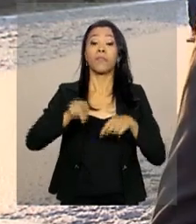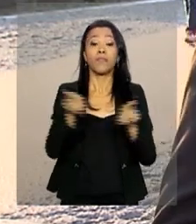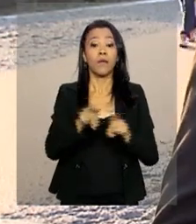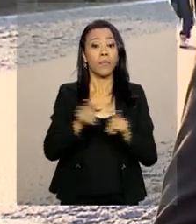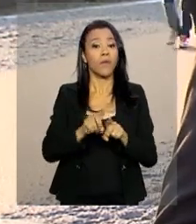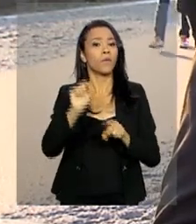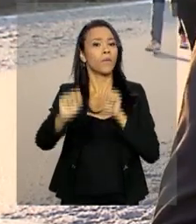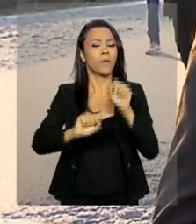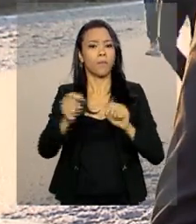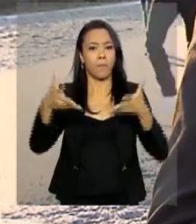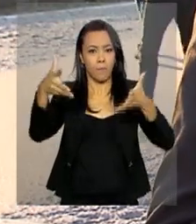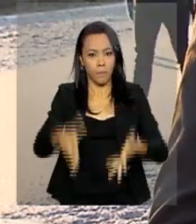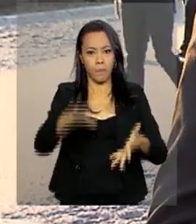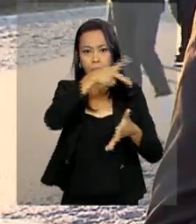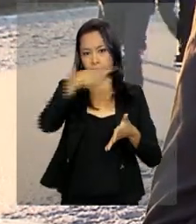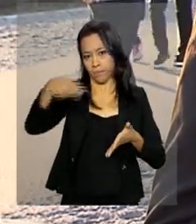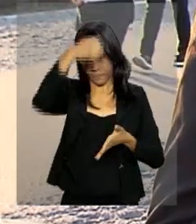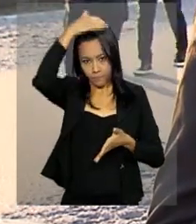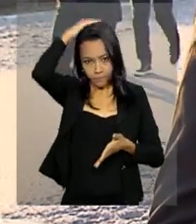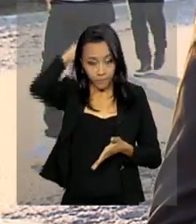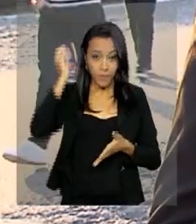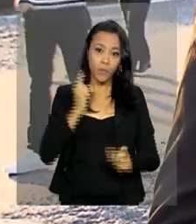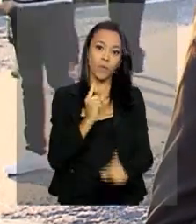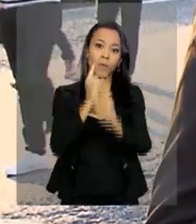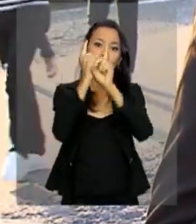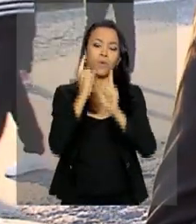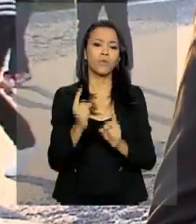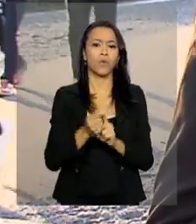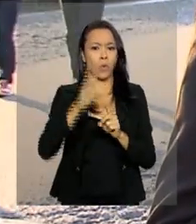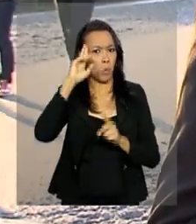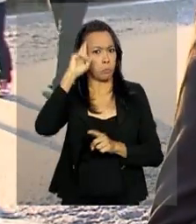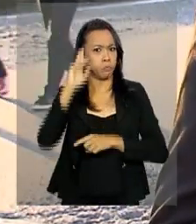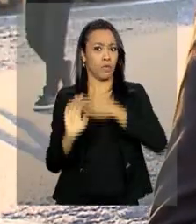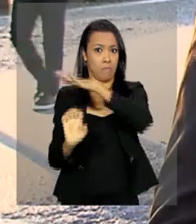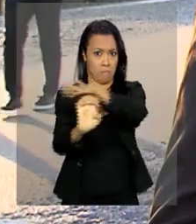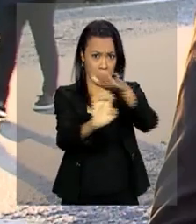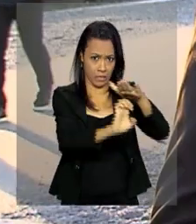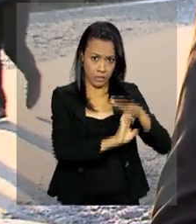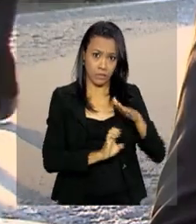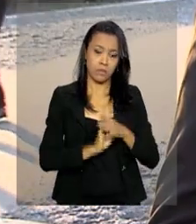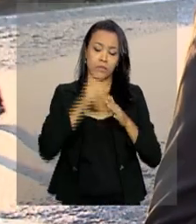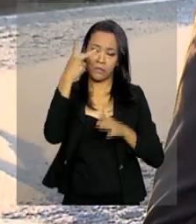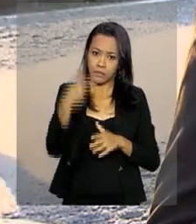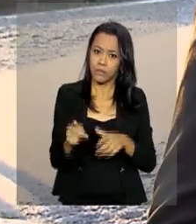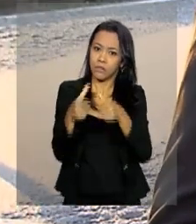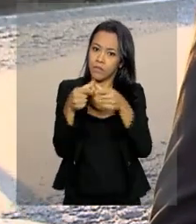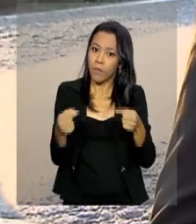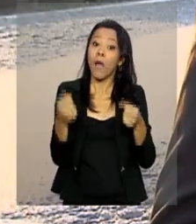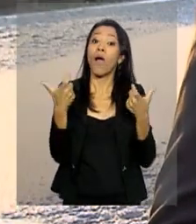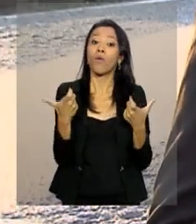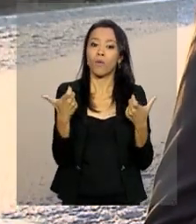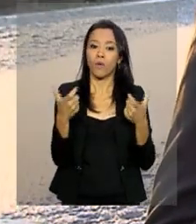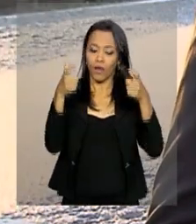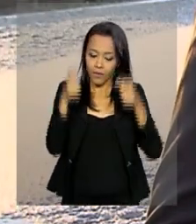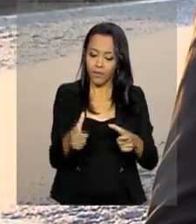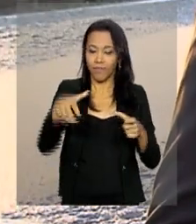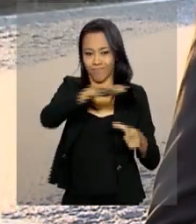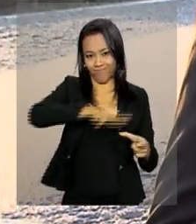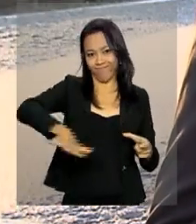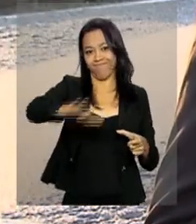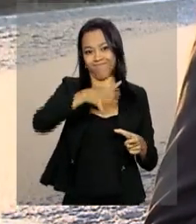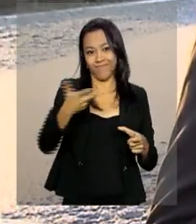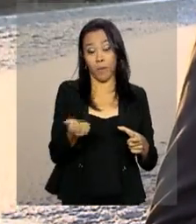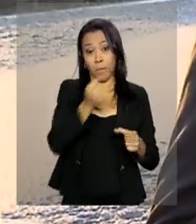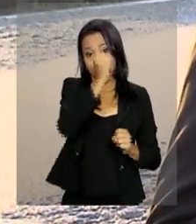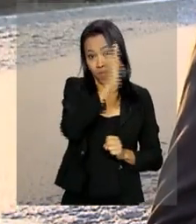a participação do presidente Michel Temer em um encontro com empresários e investidores japoneses aqui em Tóquio Brasil e